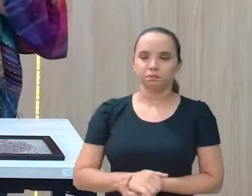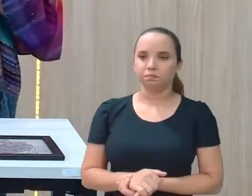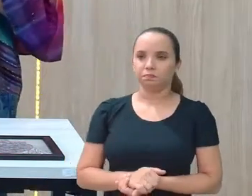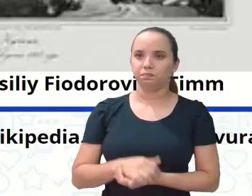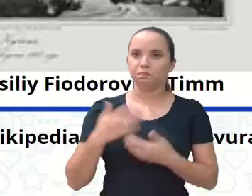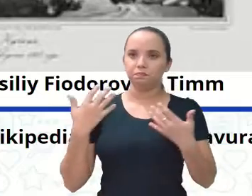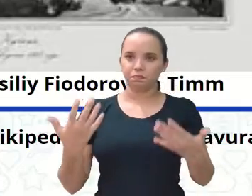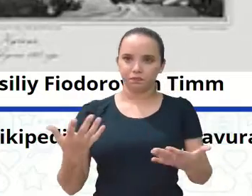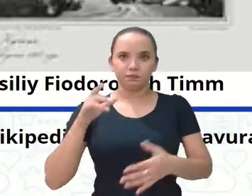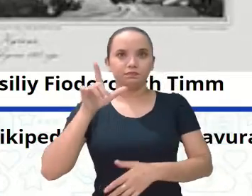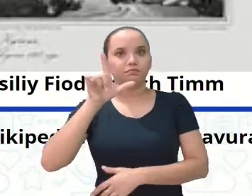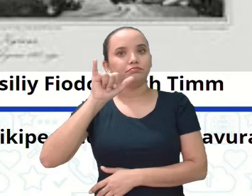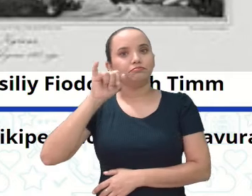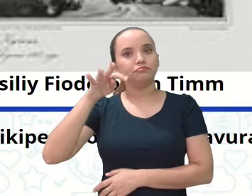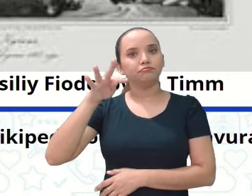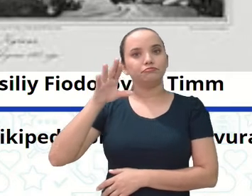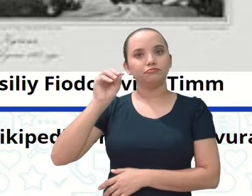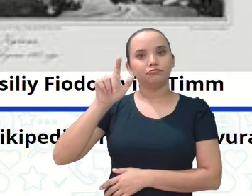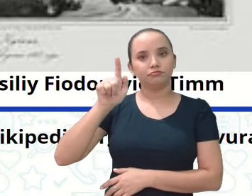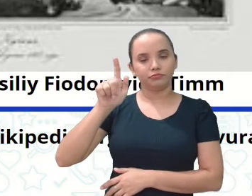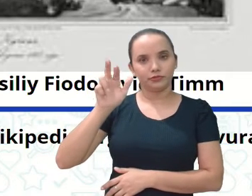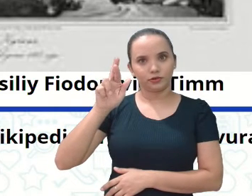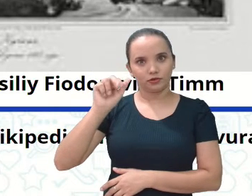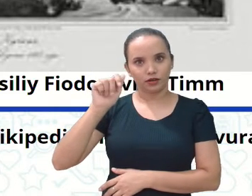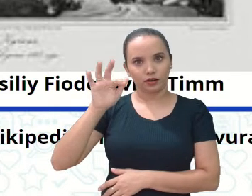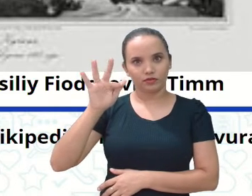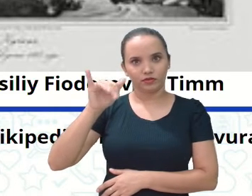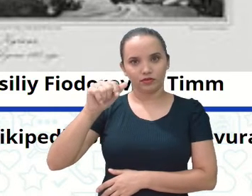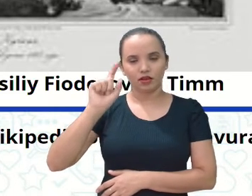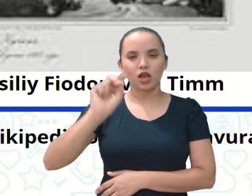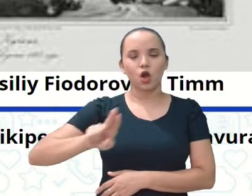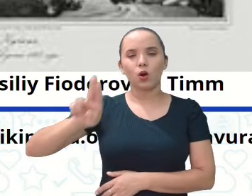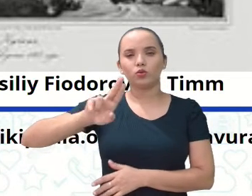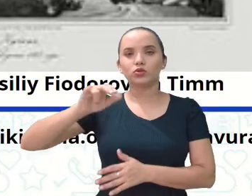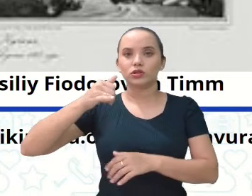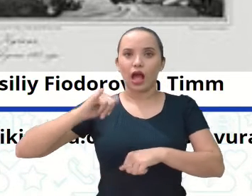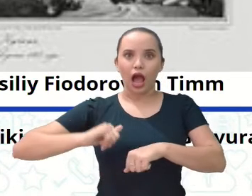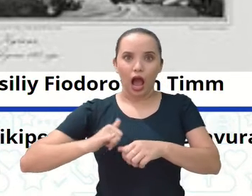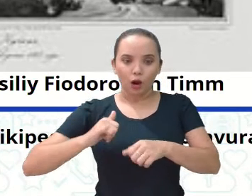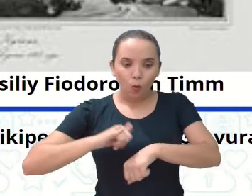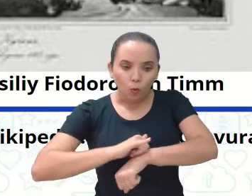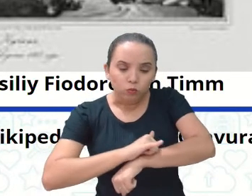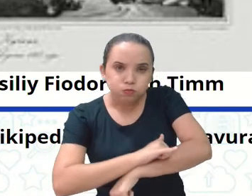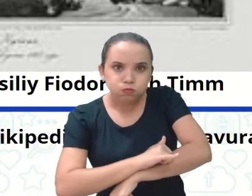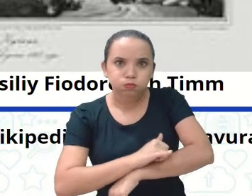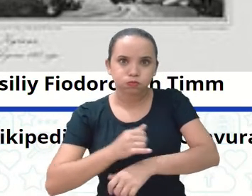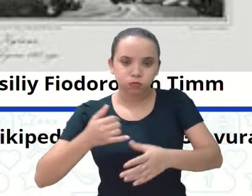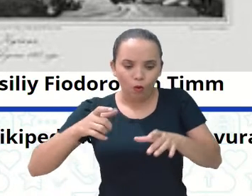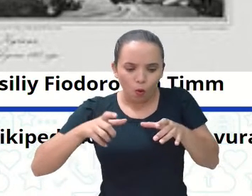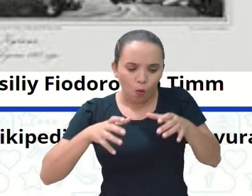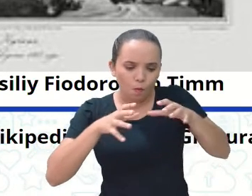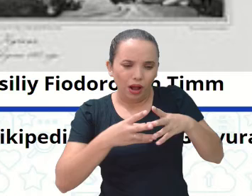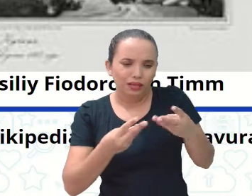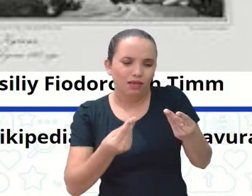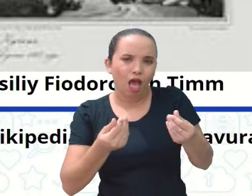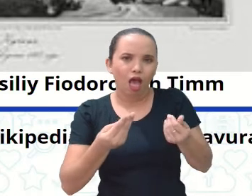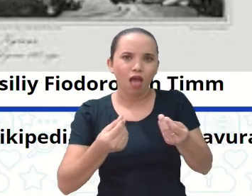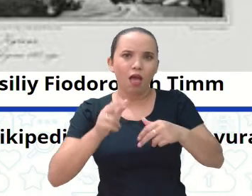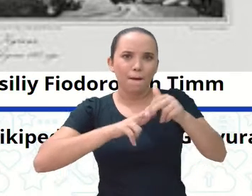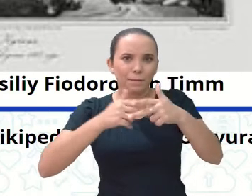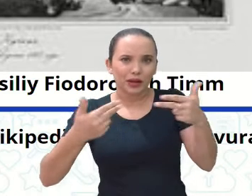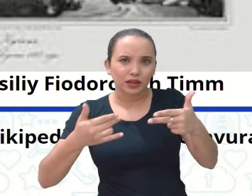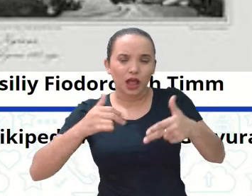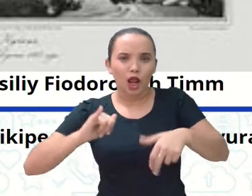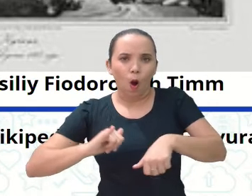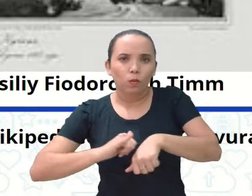a litografia, né? O uso da gordura. Exatamente por quê? Porque o material gorduroso,